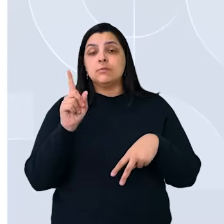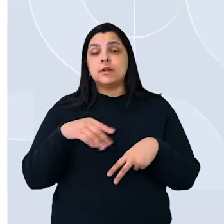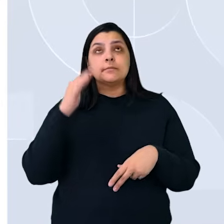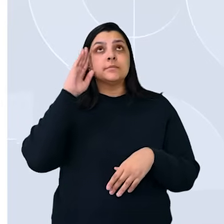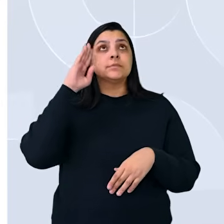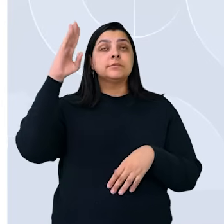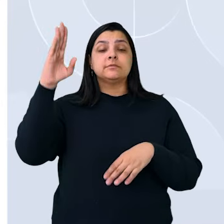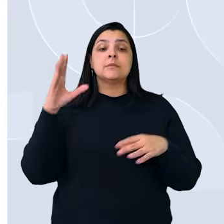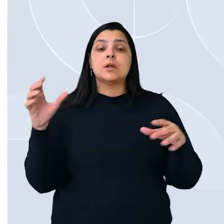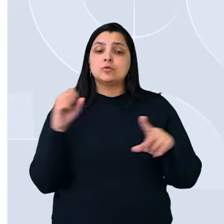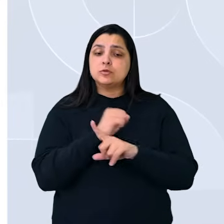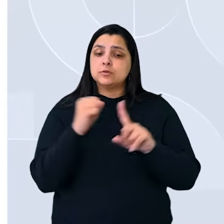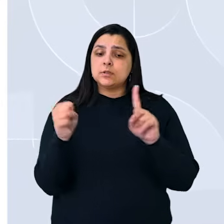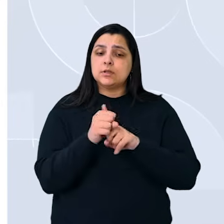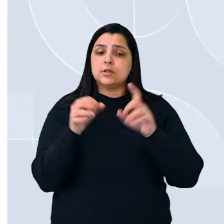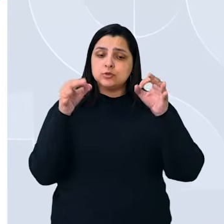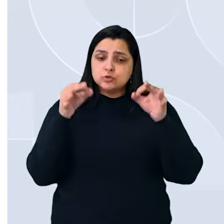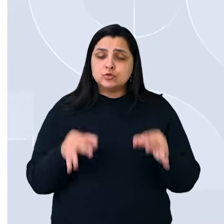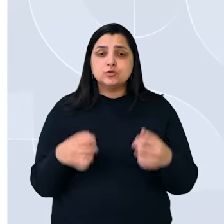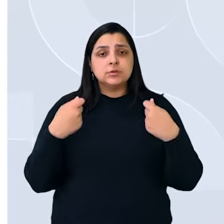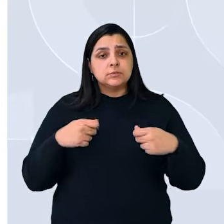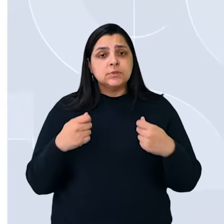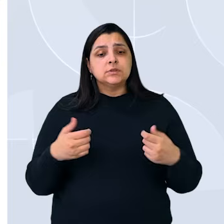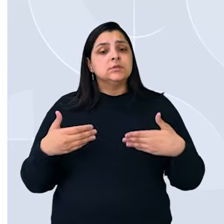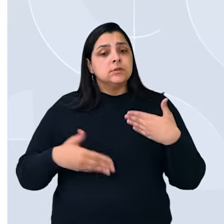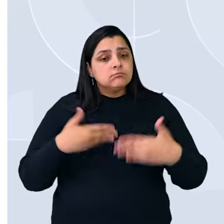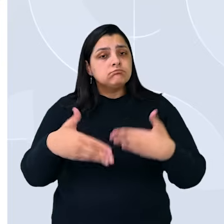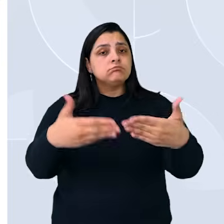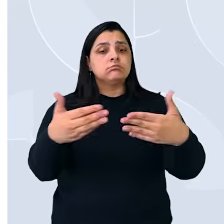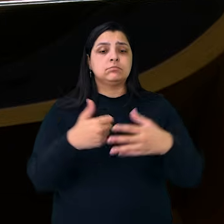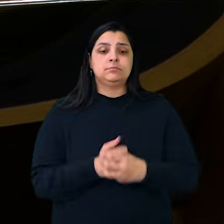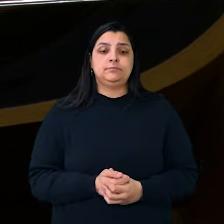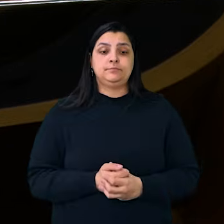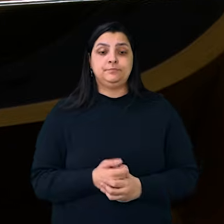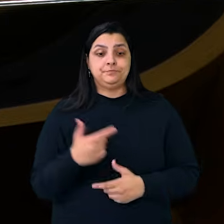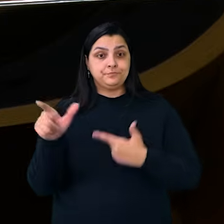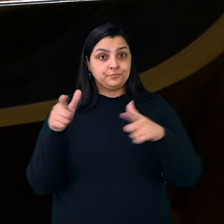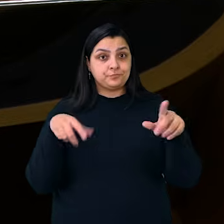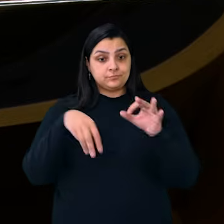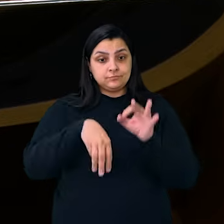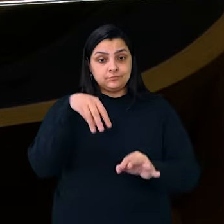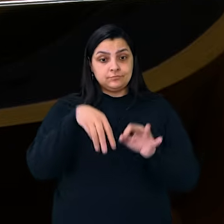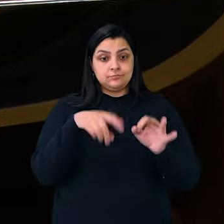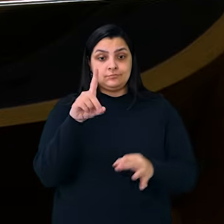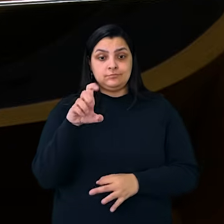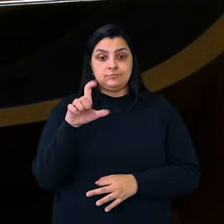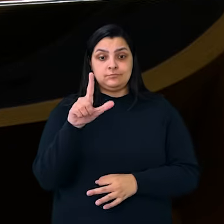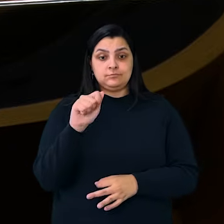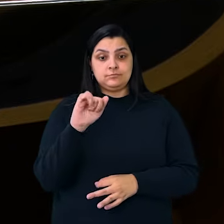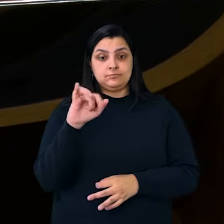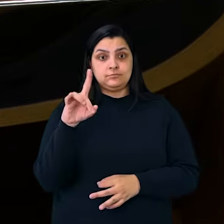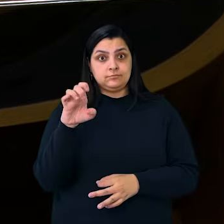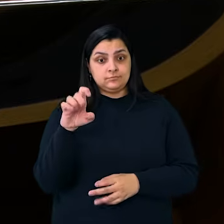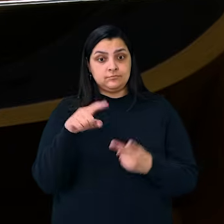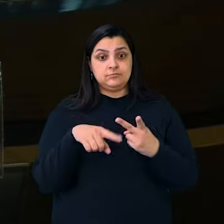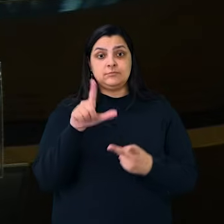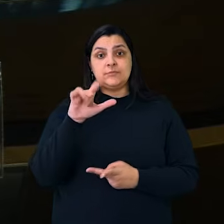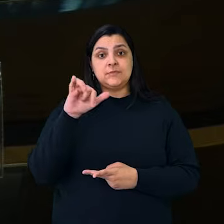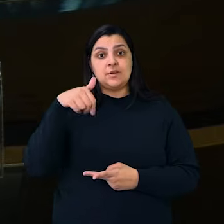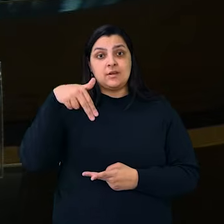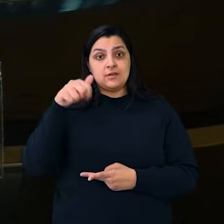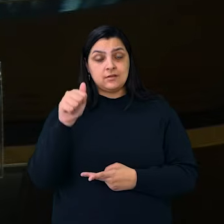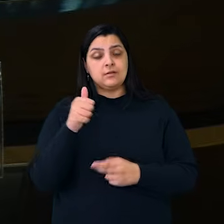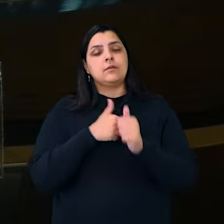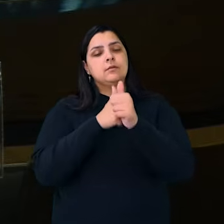para a construção de uma sociedade mais justa e inclusiva. As demais ministras da segunda turma, Adelaide Miranda Arantes e